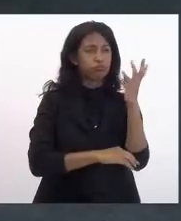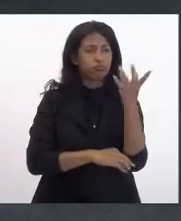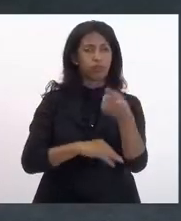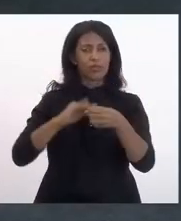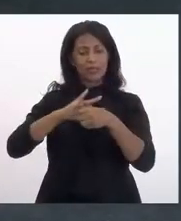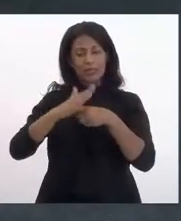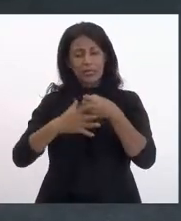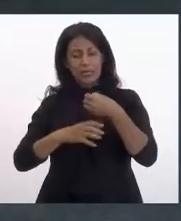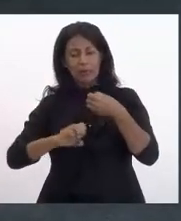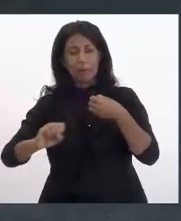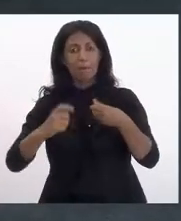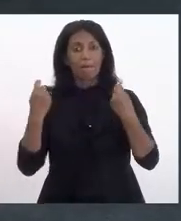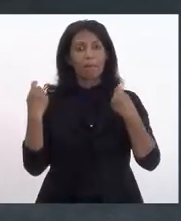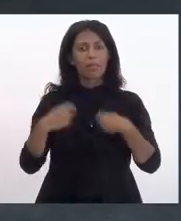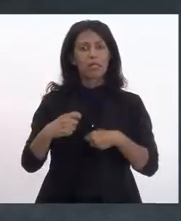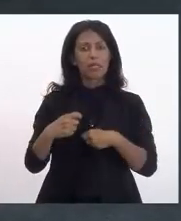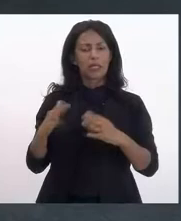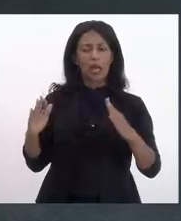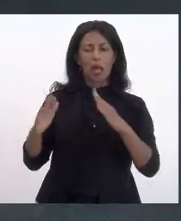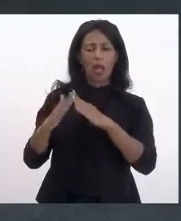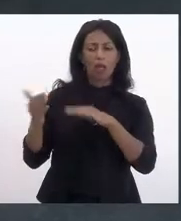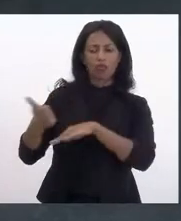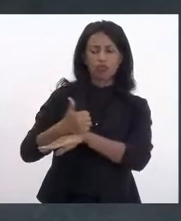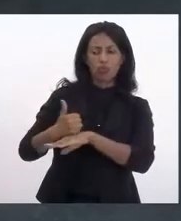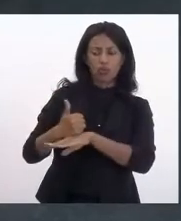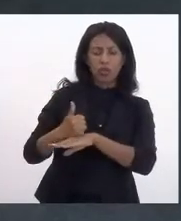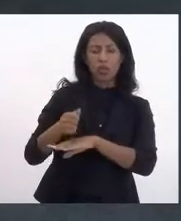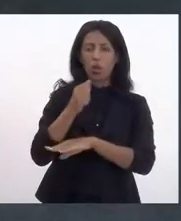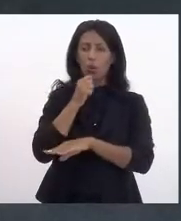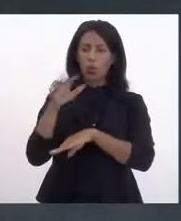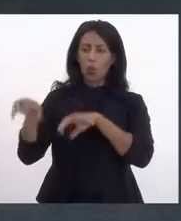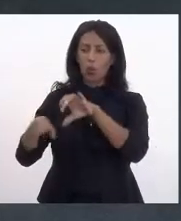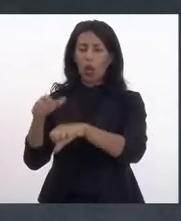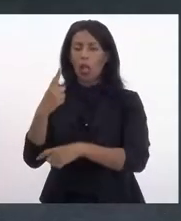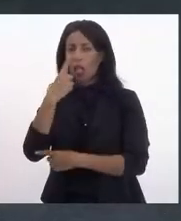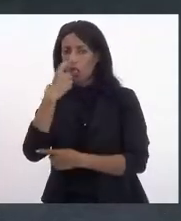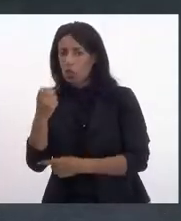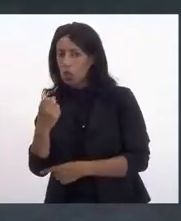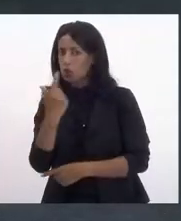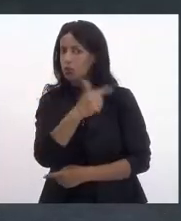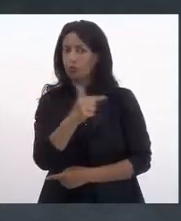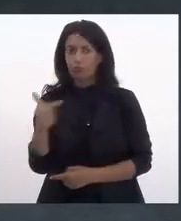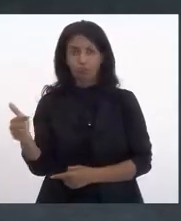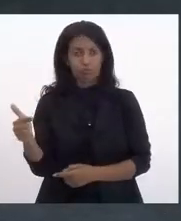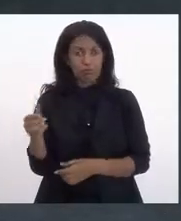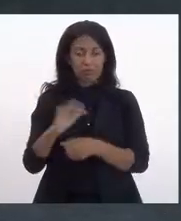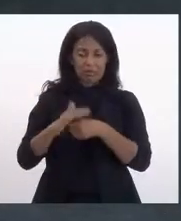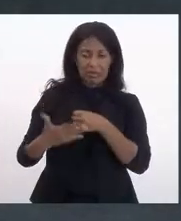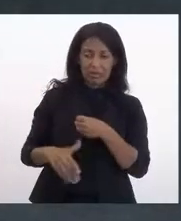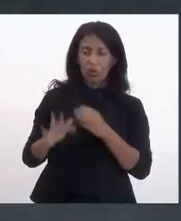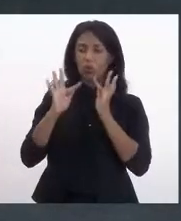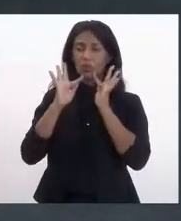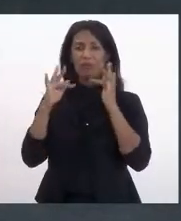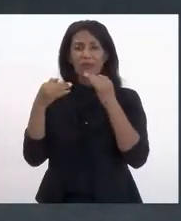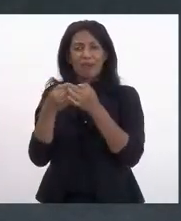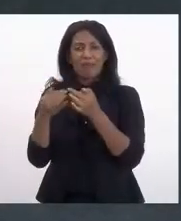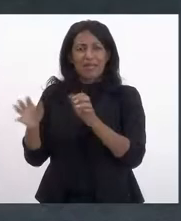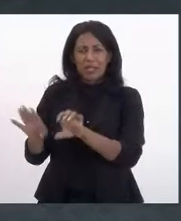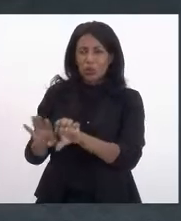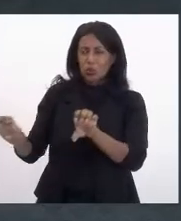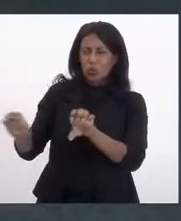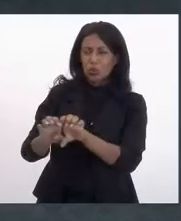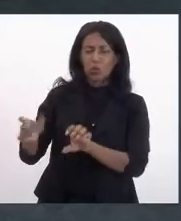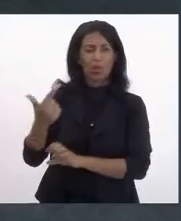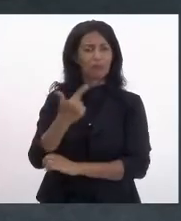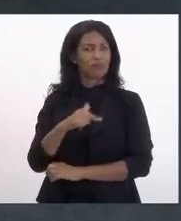moradia digna, né, não tem coleta de lixo, não tem saneamento, você não tem nenhuma família estruturada. Essa